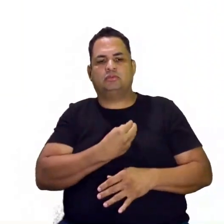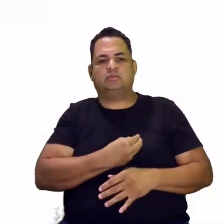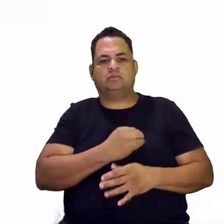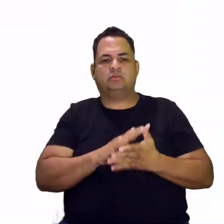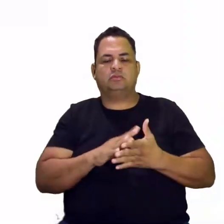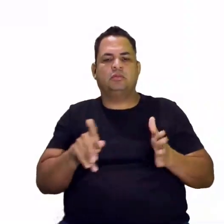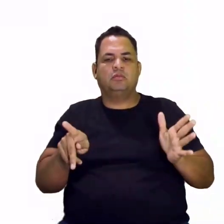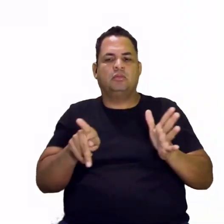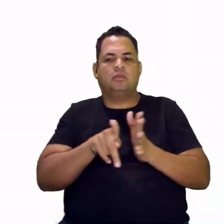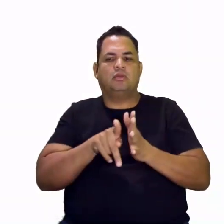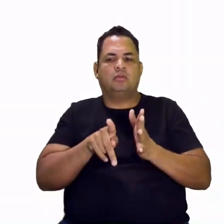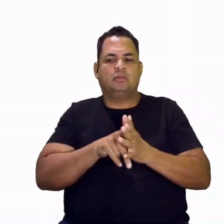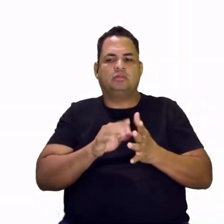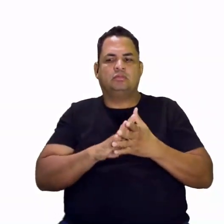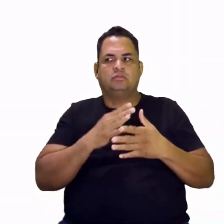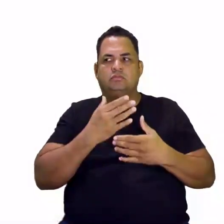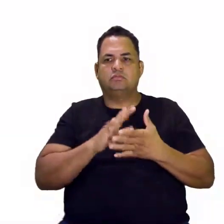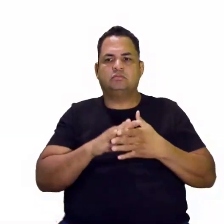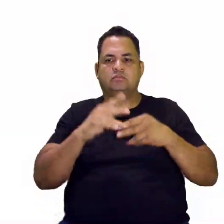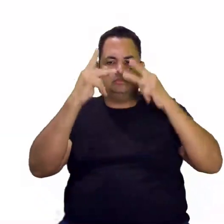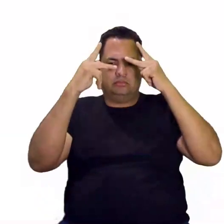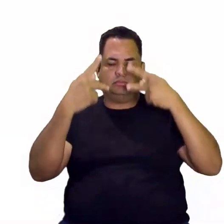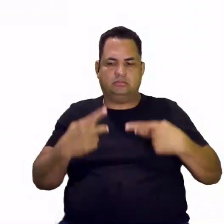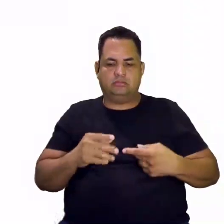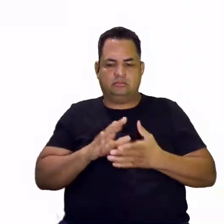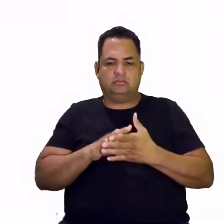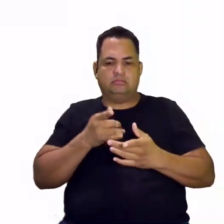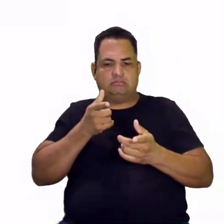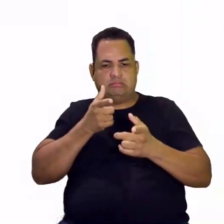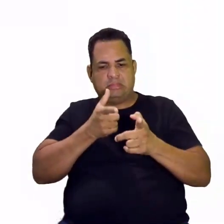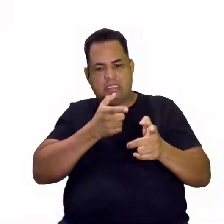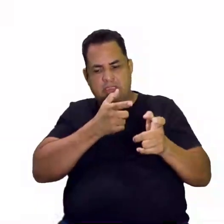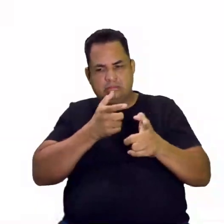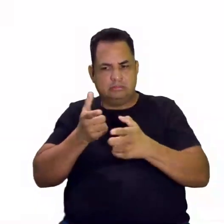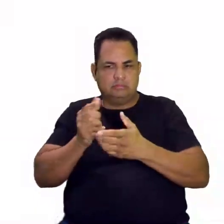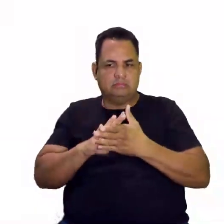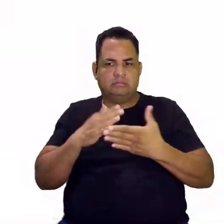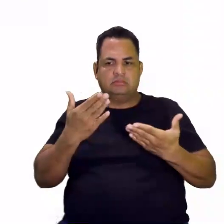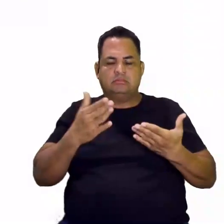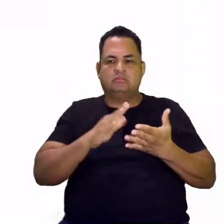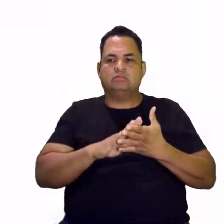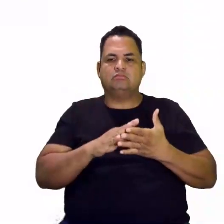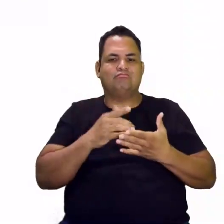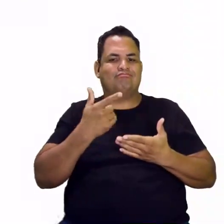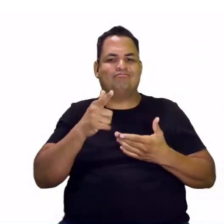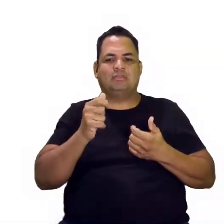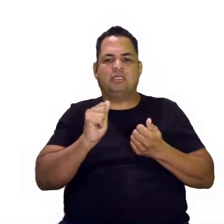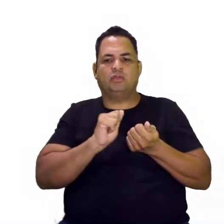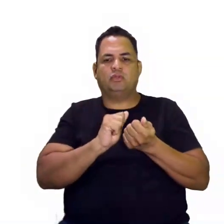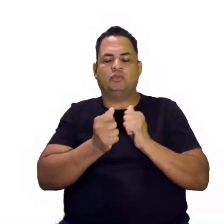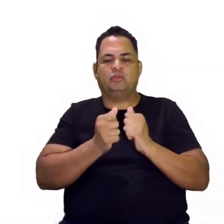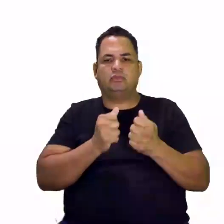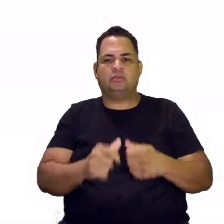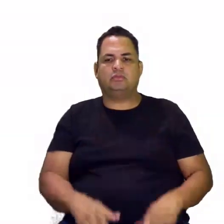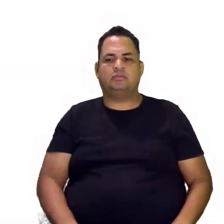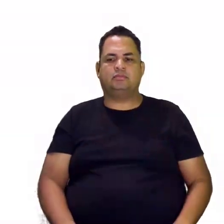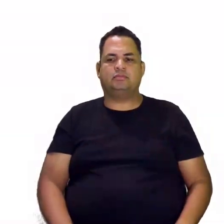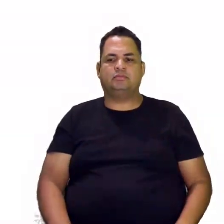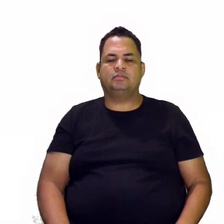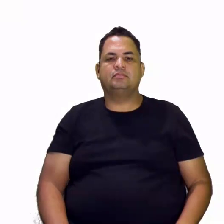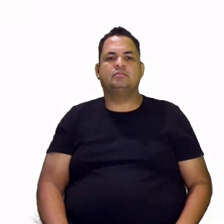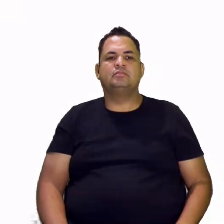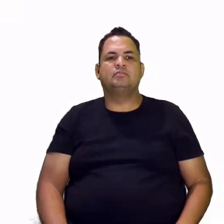o homem, né? A caça predatória, caça sem nenhum controle, né? Então vamos